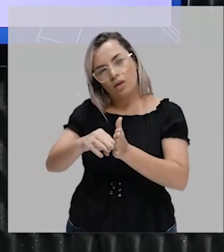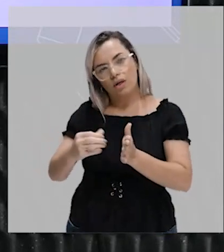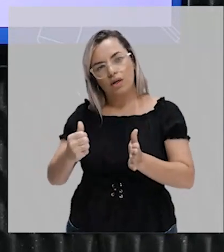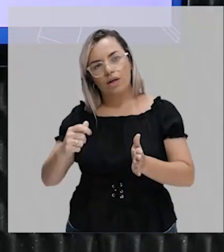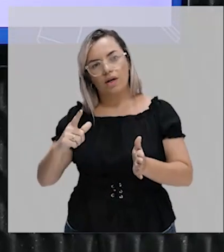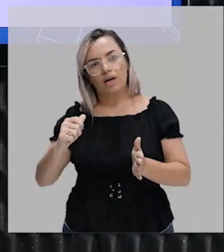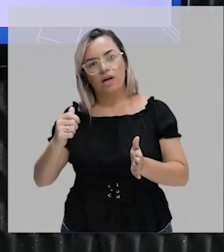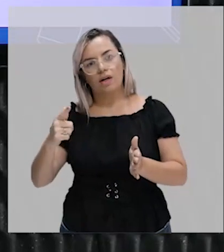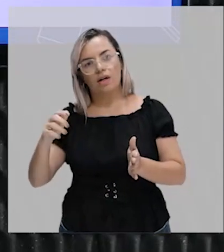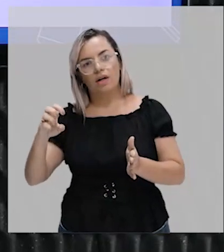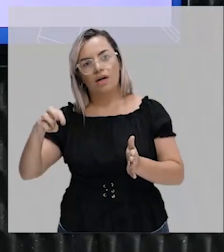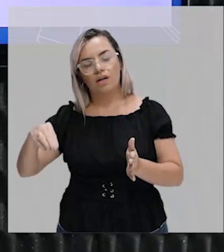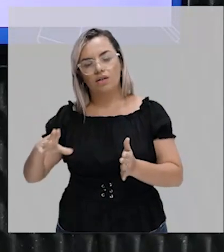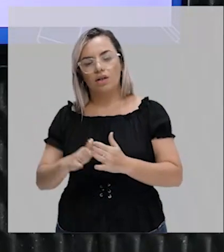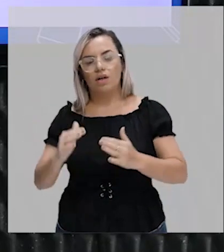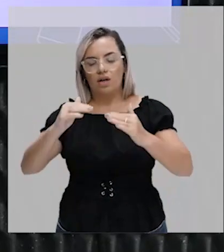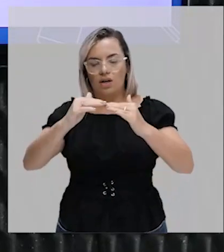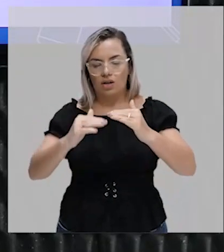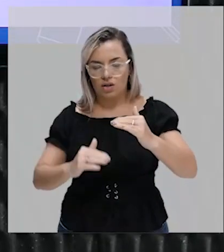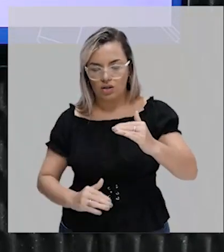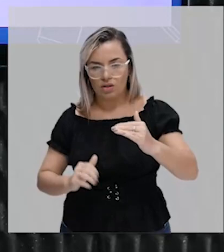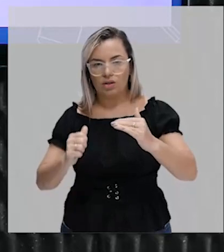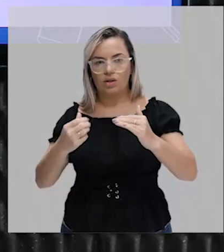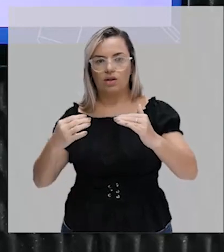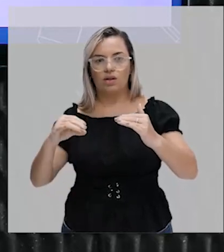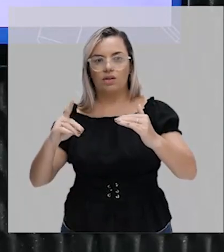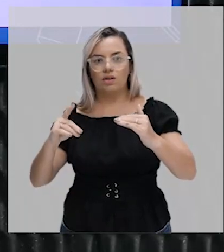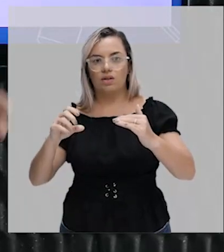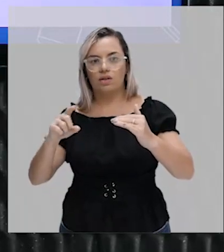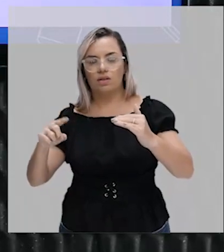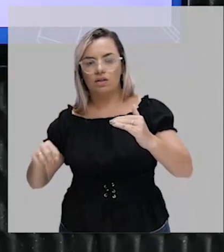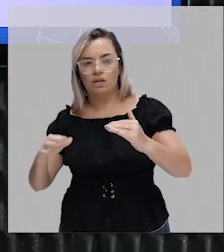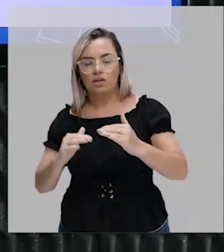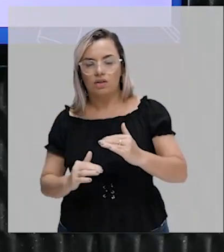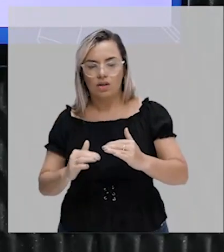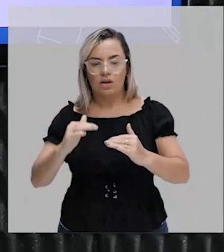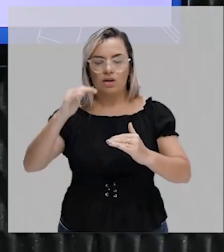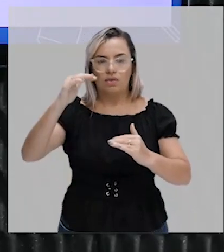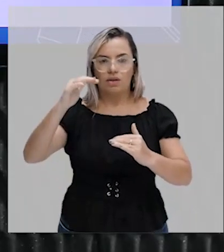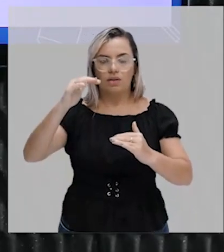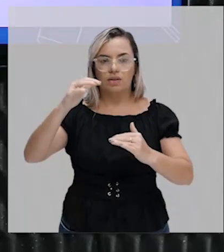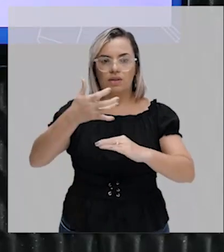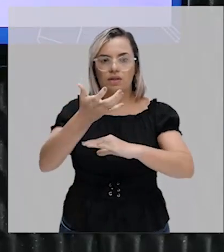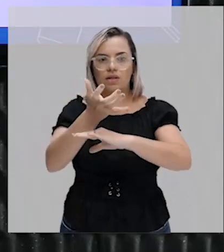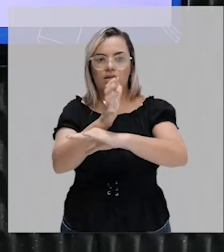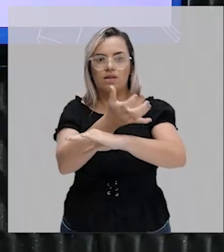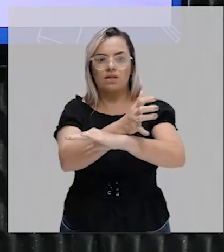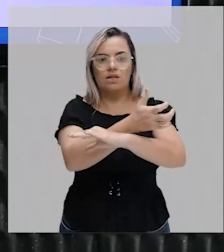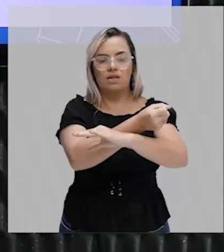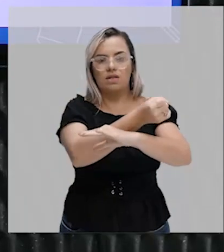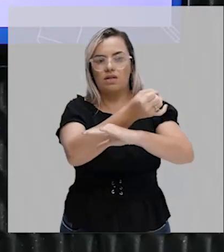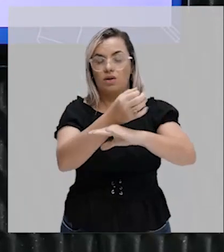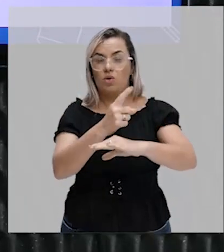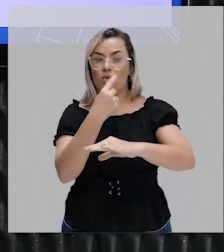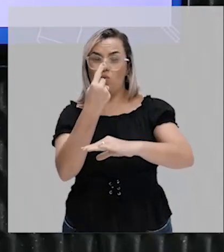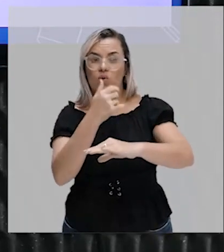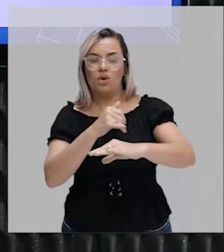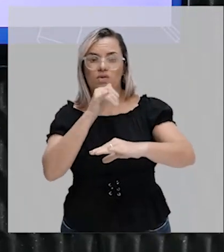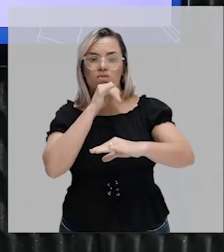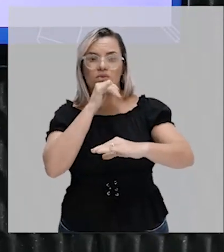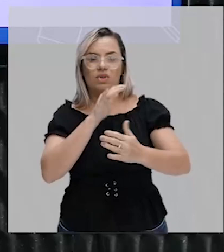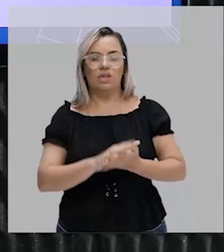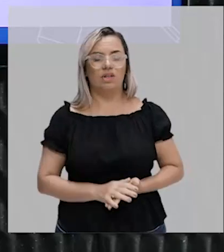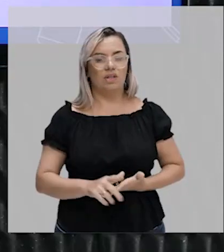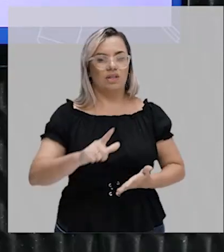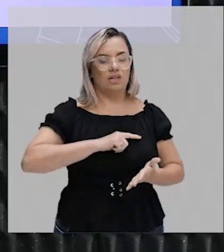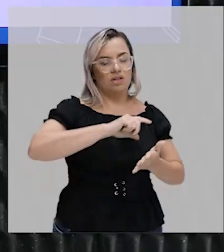a acidez e assim você consegue aumentar a produtividade. Isso eu estou te dando um exemplo, mas vão ter outros N exemplos que vão aí fazer